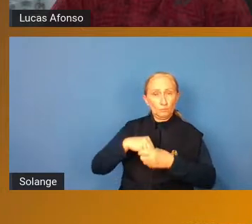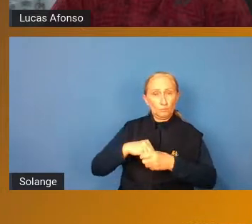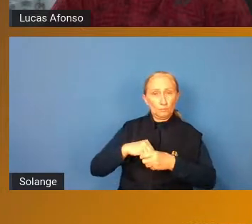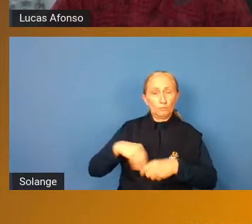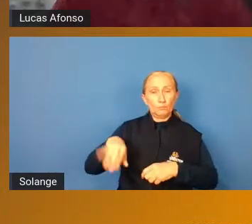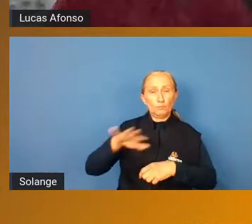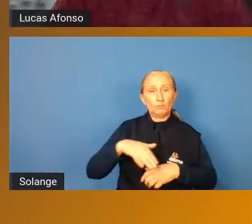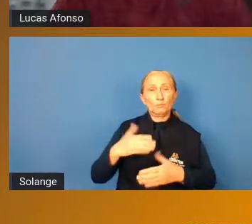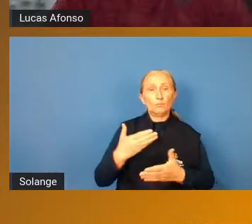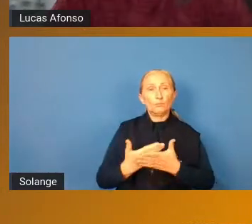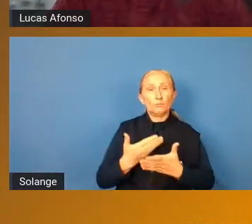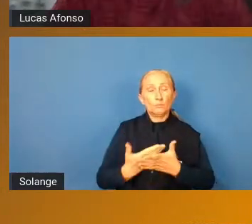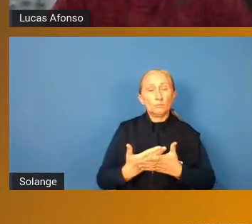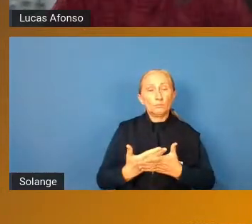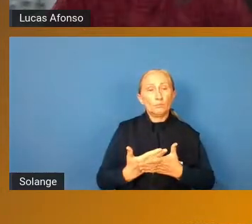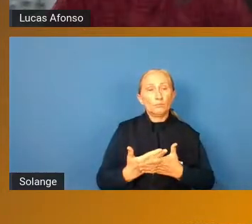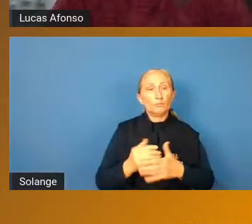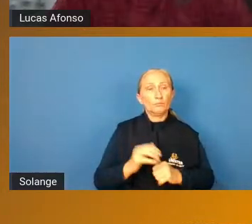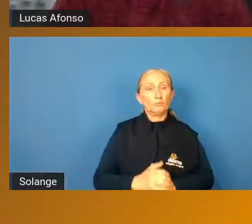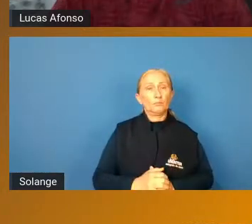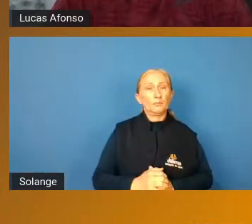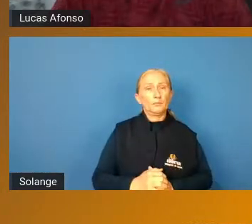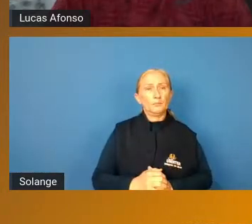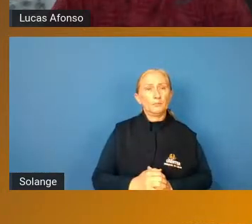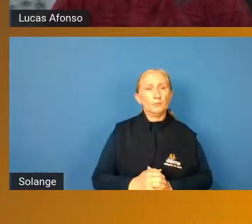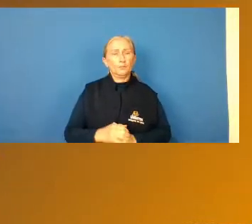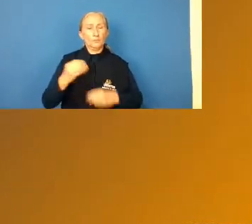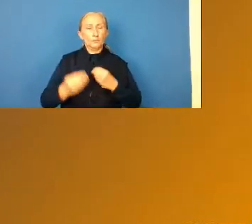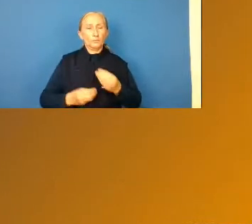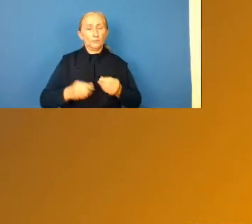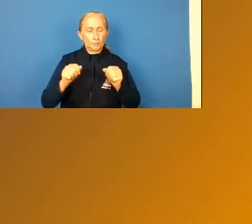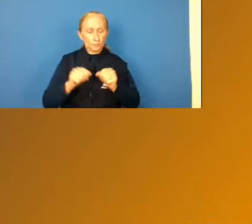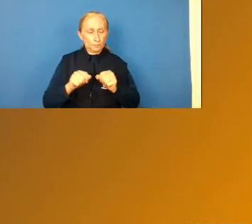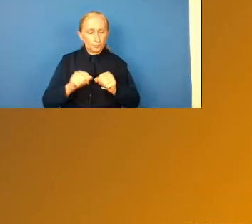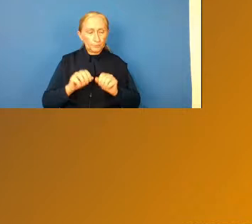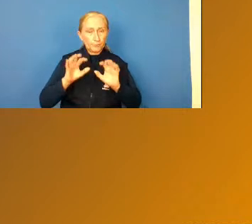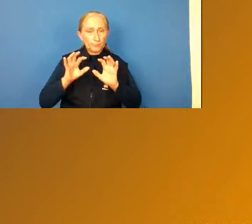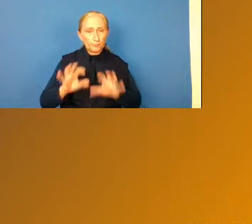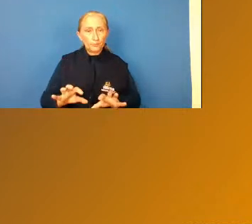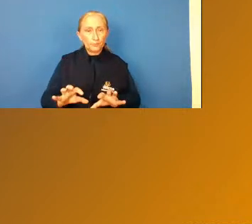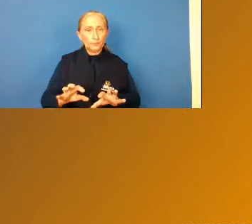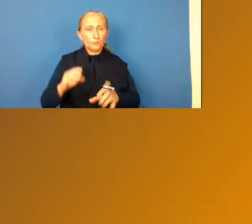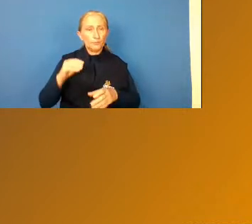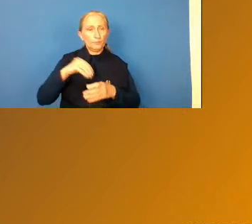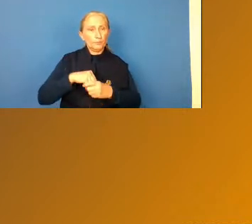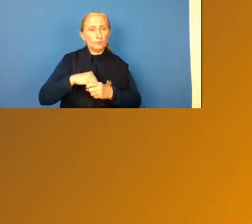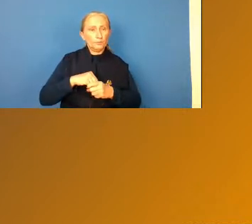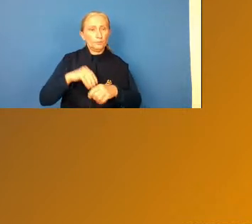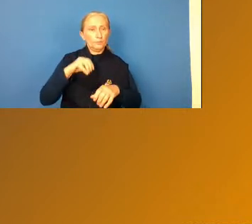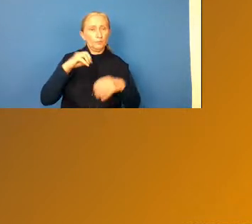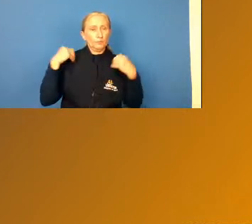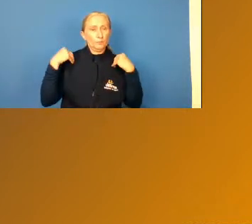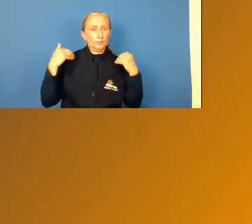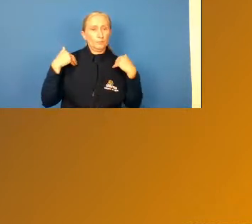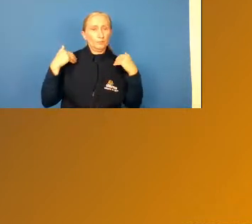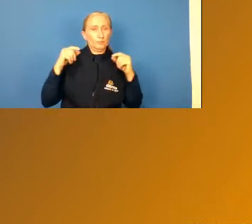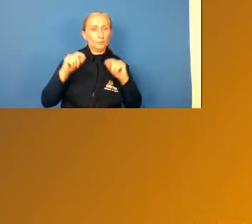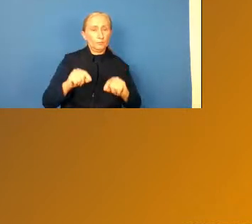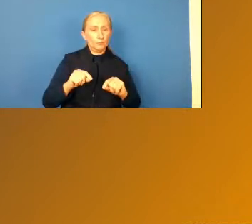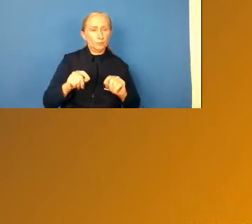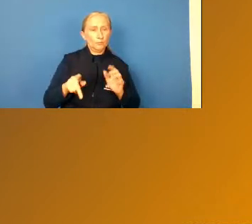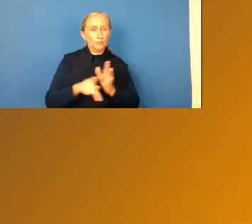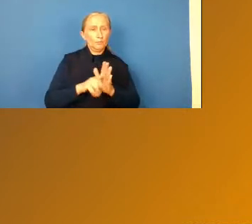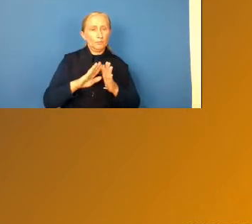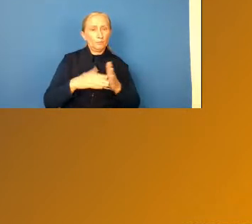aulas. Então, como que nós podemos fazer isso dentro da educação física escolar e